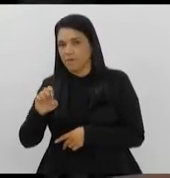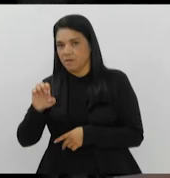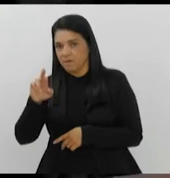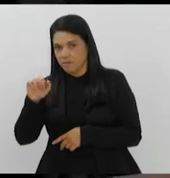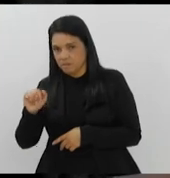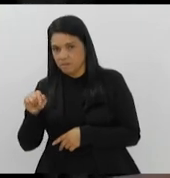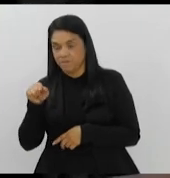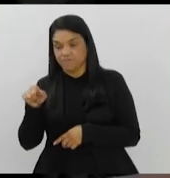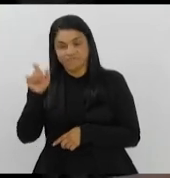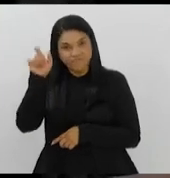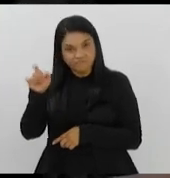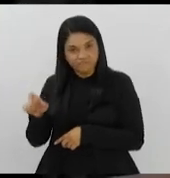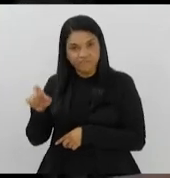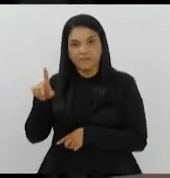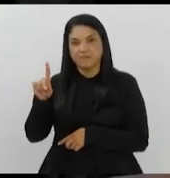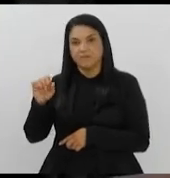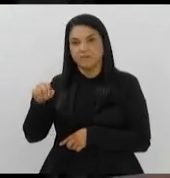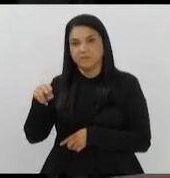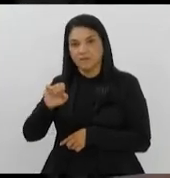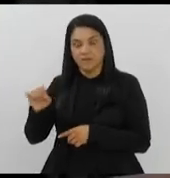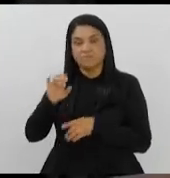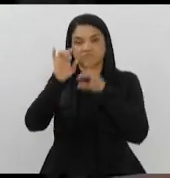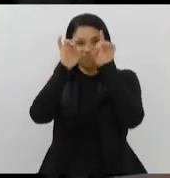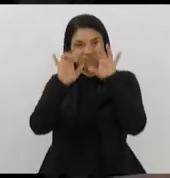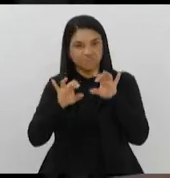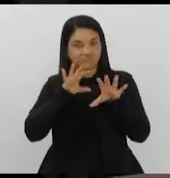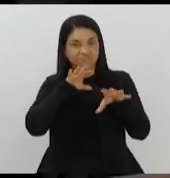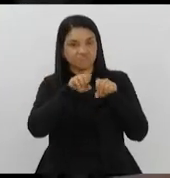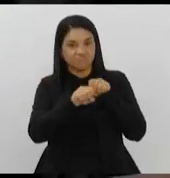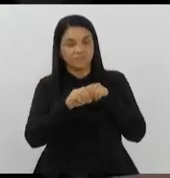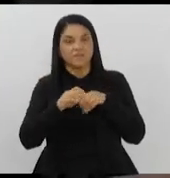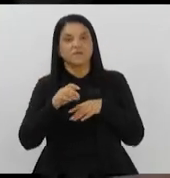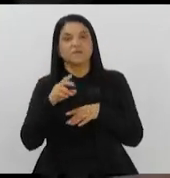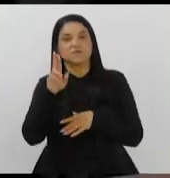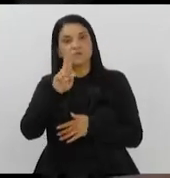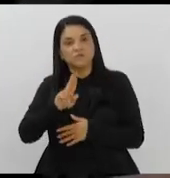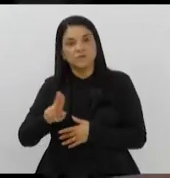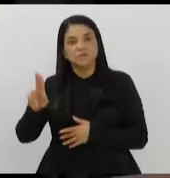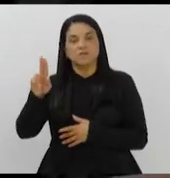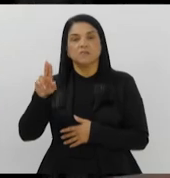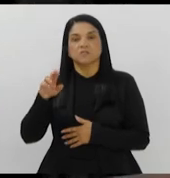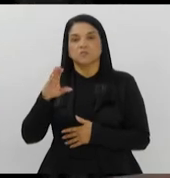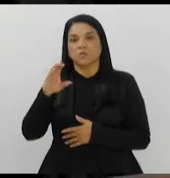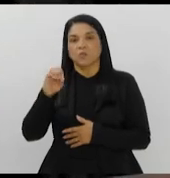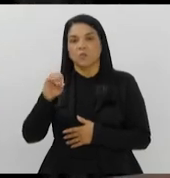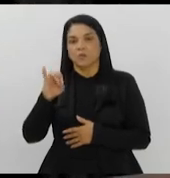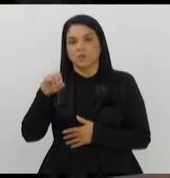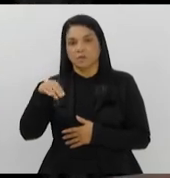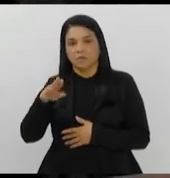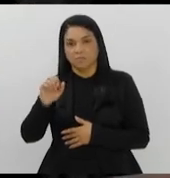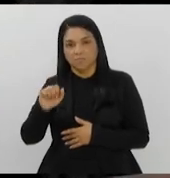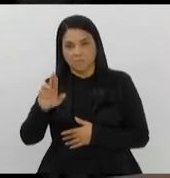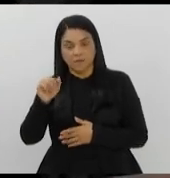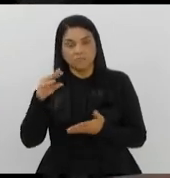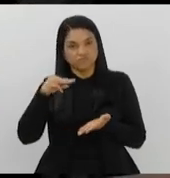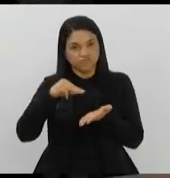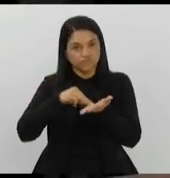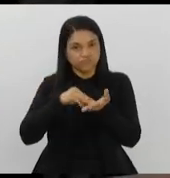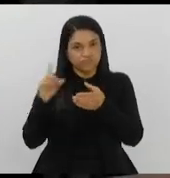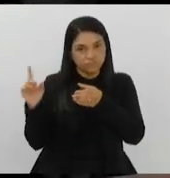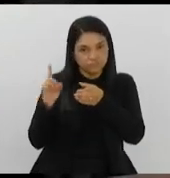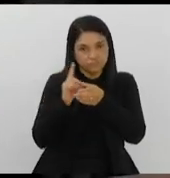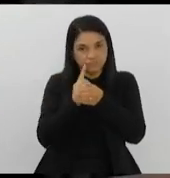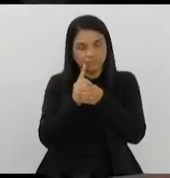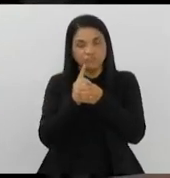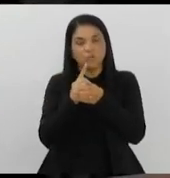ela fez especialização na Universidade de Coimbra e é do Conselho do Grupo